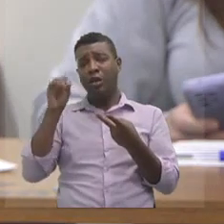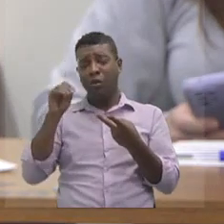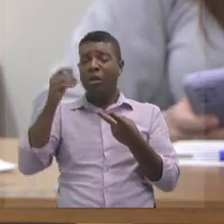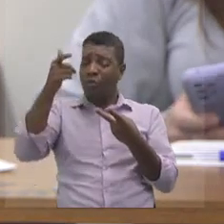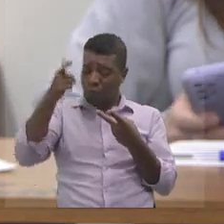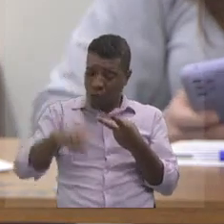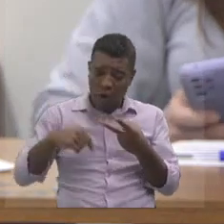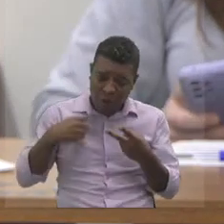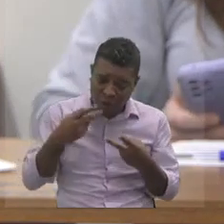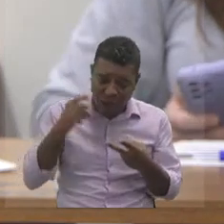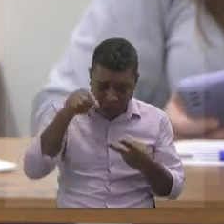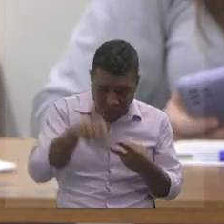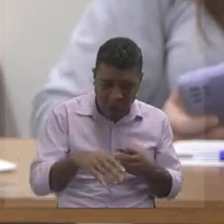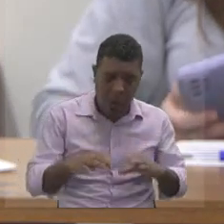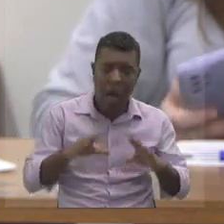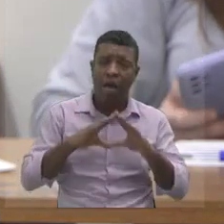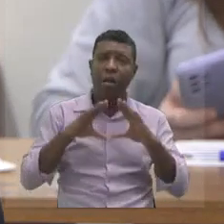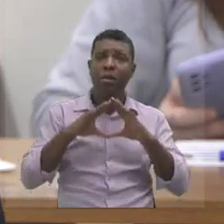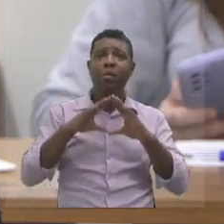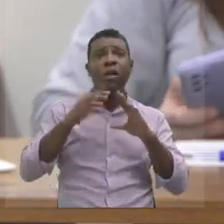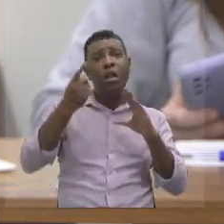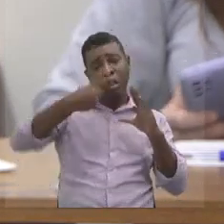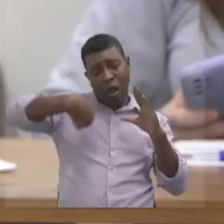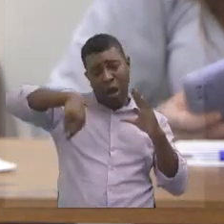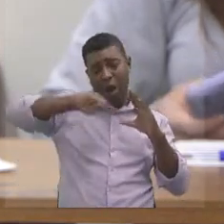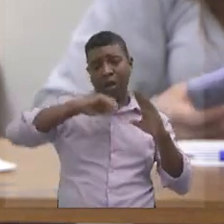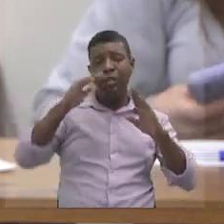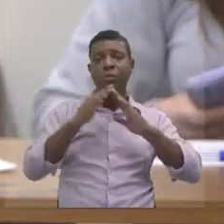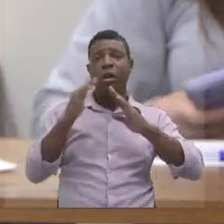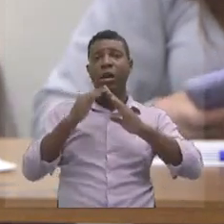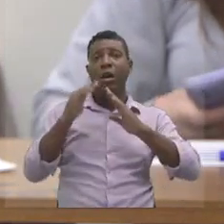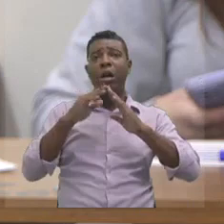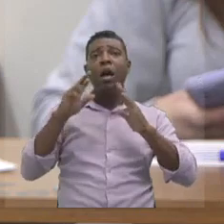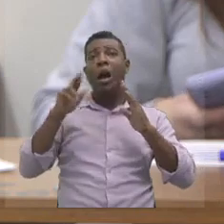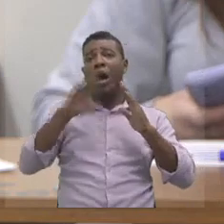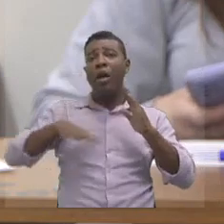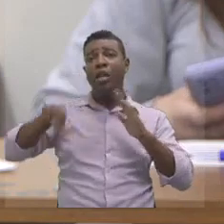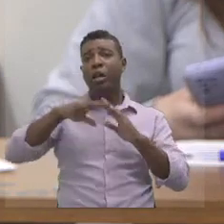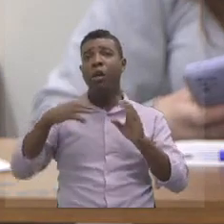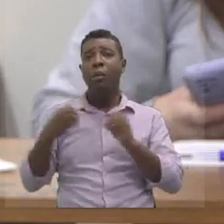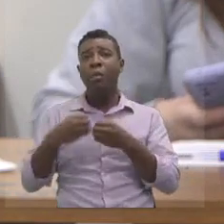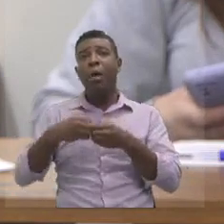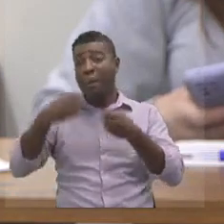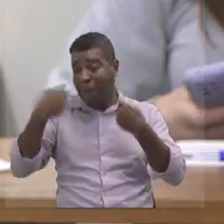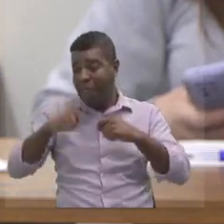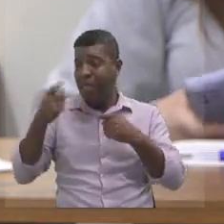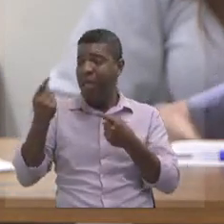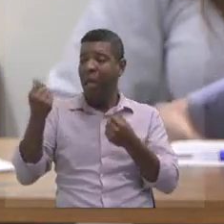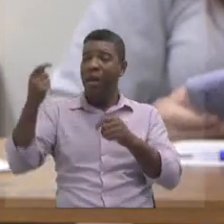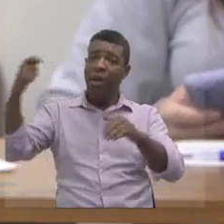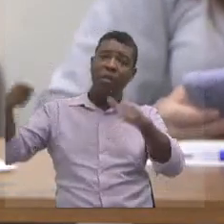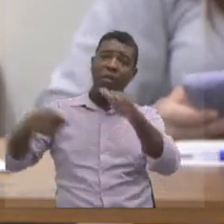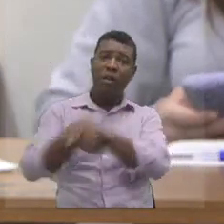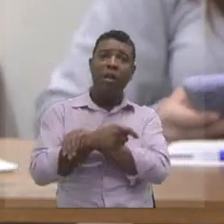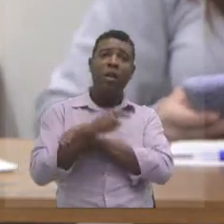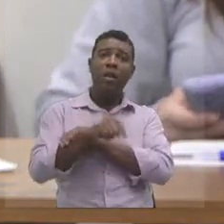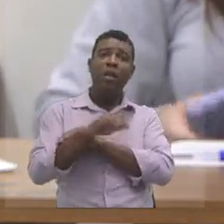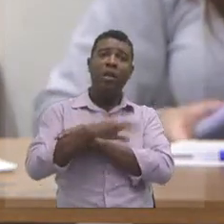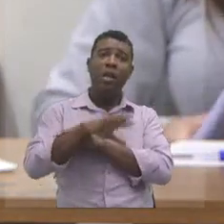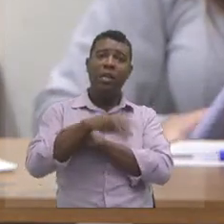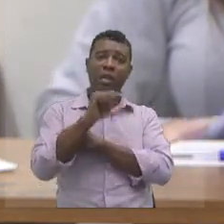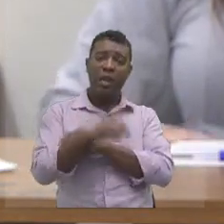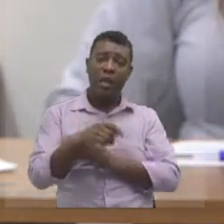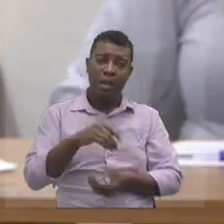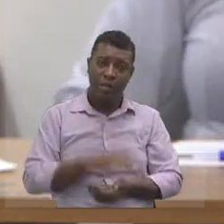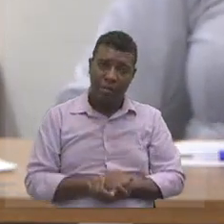a necessidade que nós moradores da região metropolitana temos desses investimentos gostaria também aqui de registrar viu Rodrigo